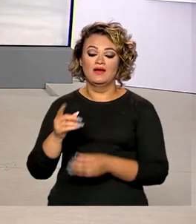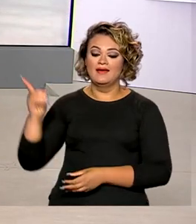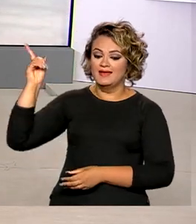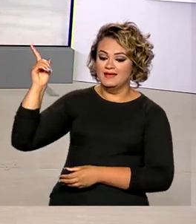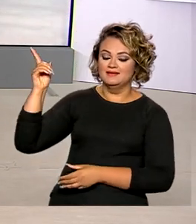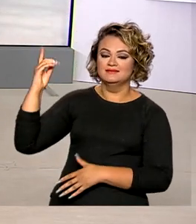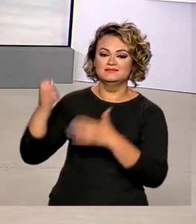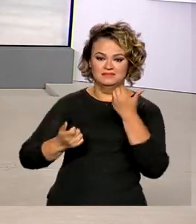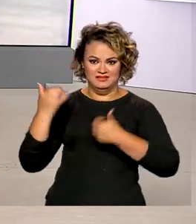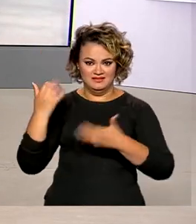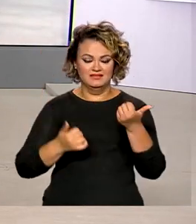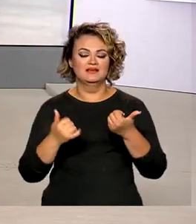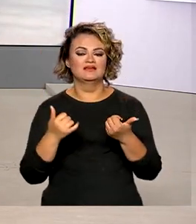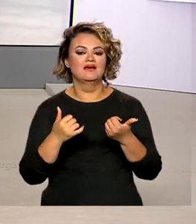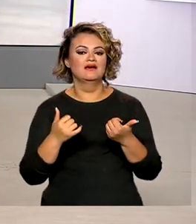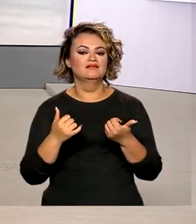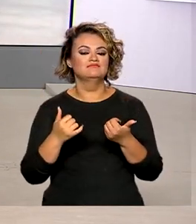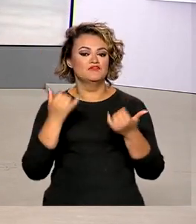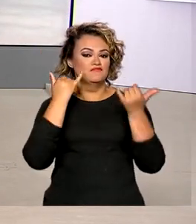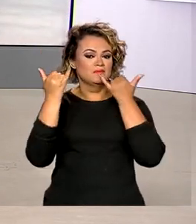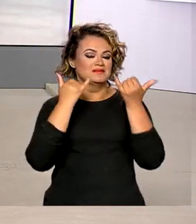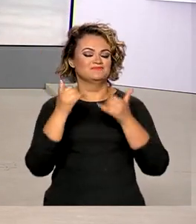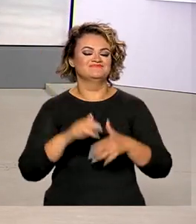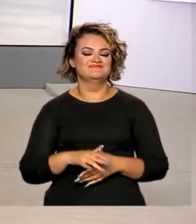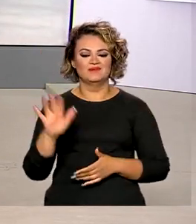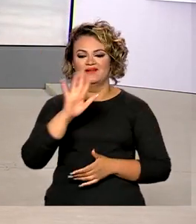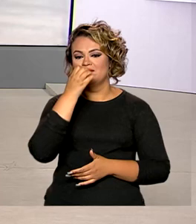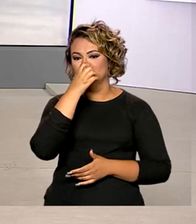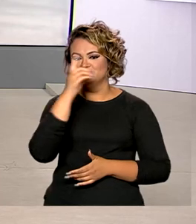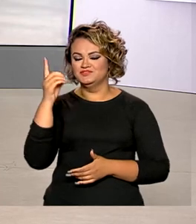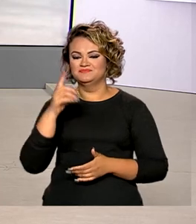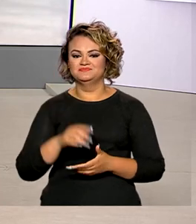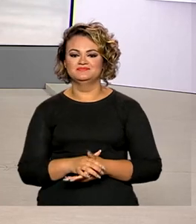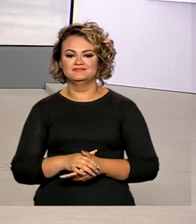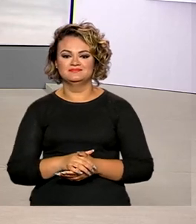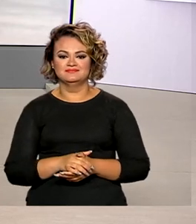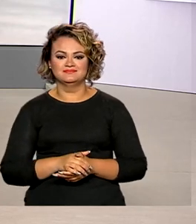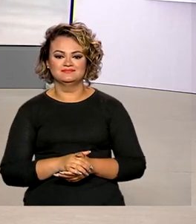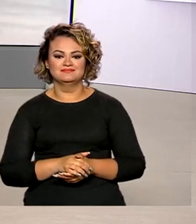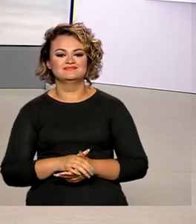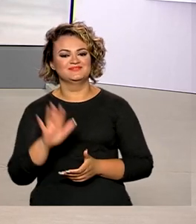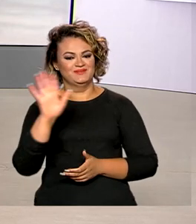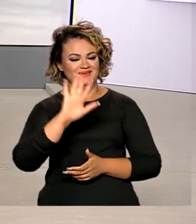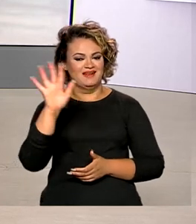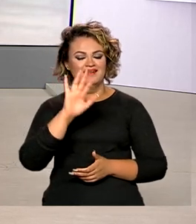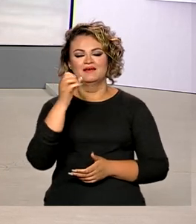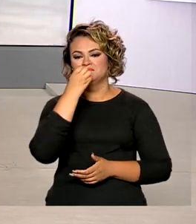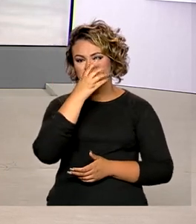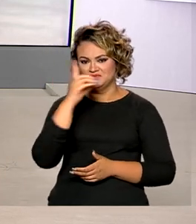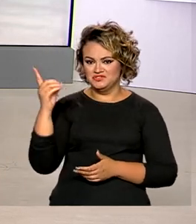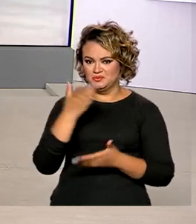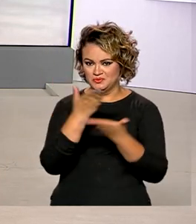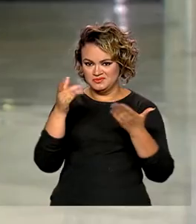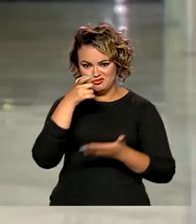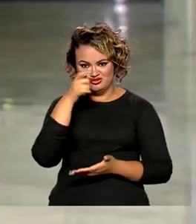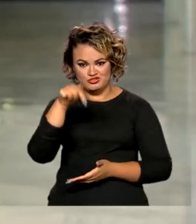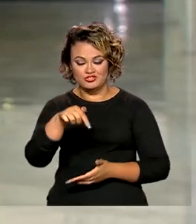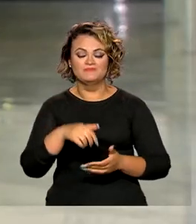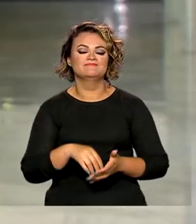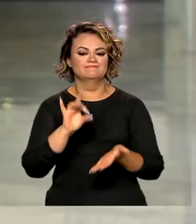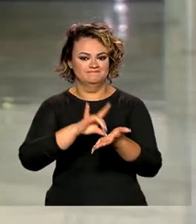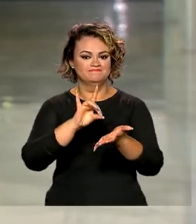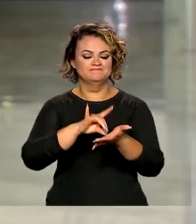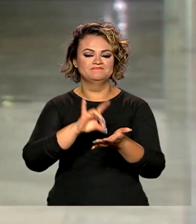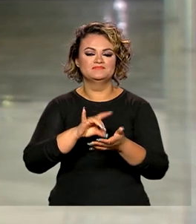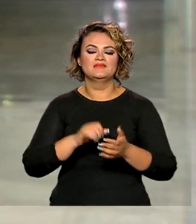Glauco de Queiroz que tem as informações para gente bom dia Glauco Olá Mara bom dia para você e bom dia a todos é